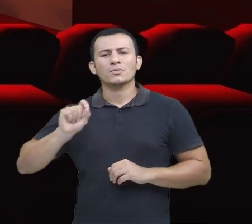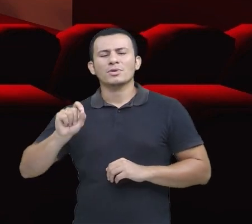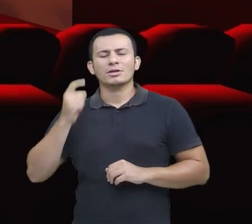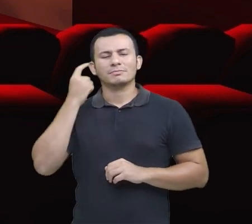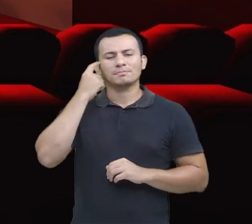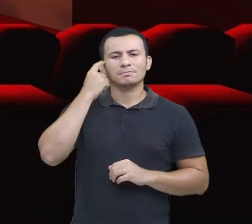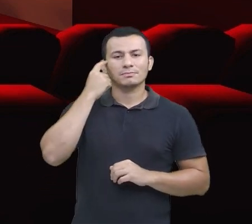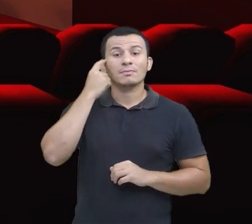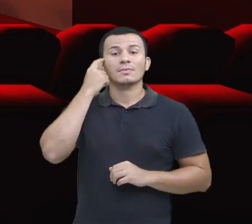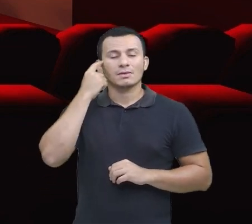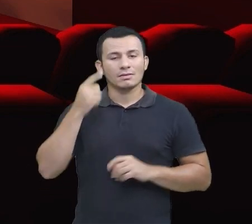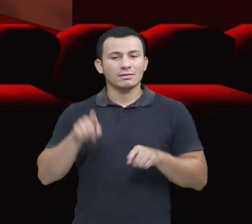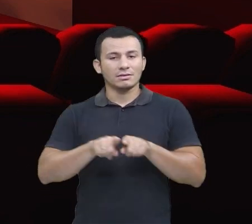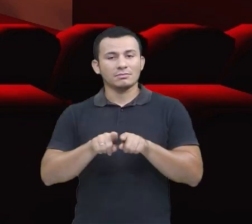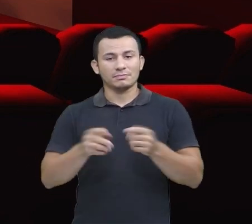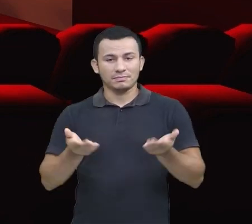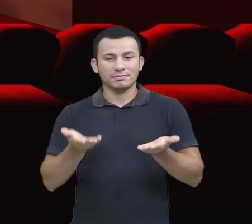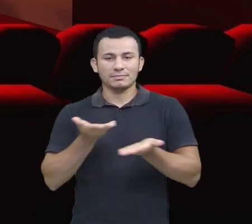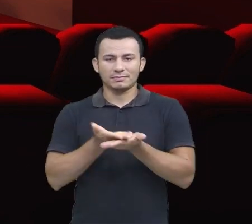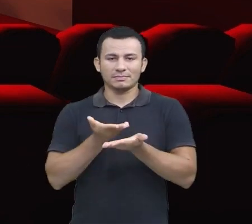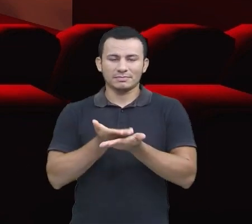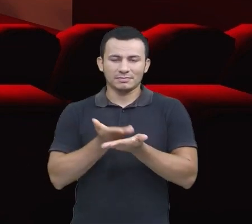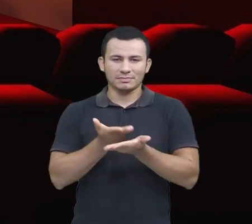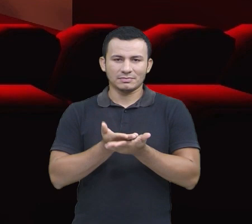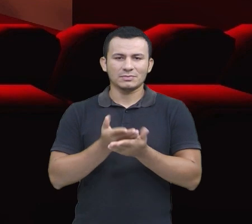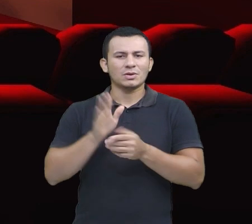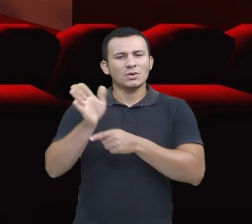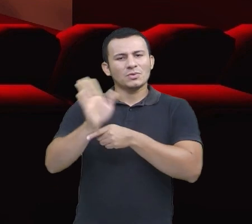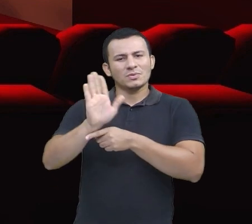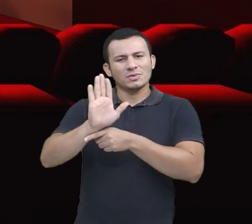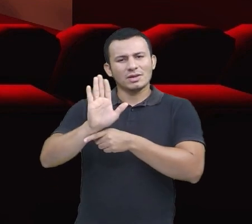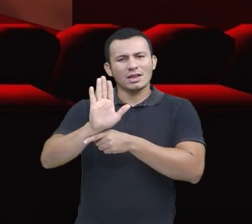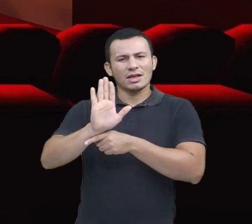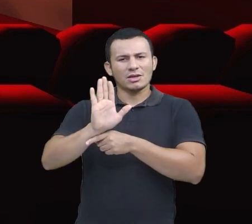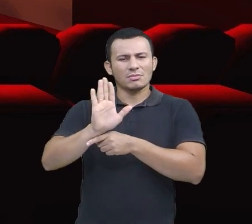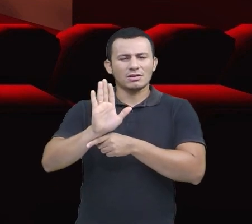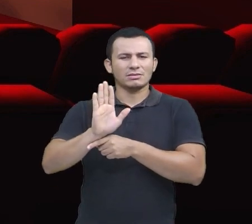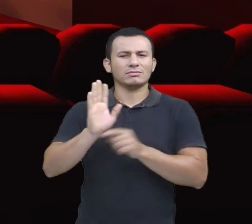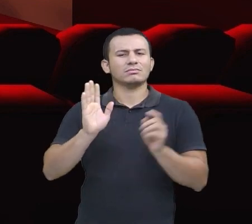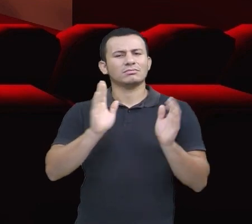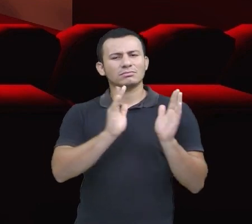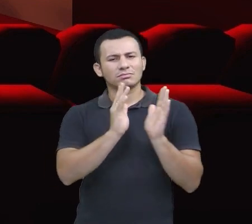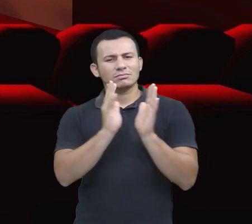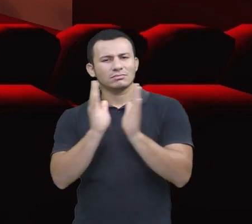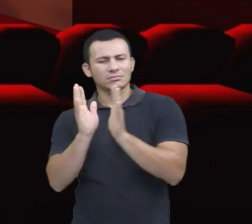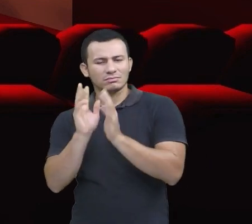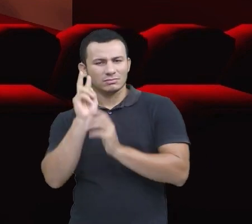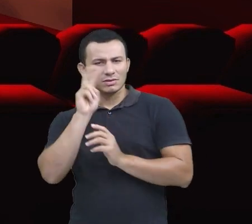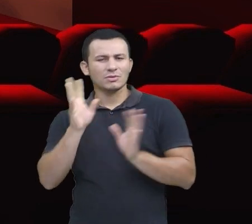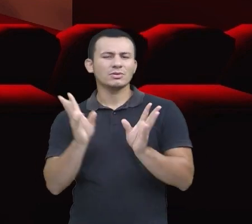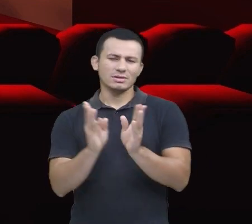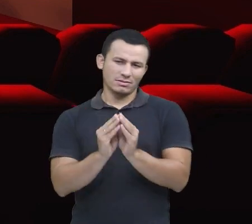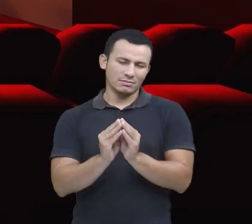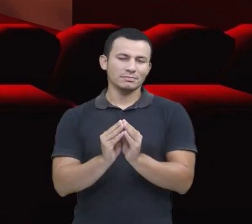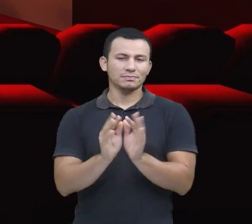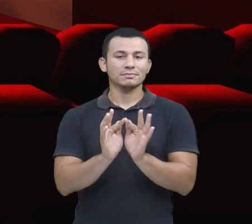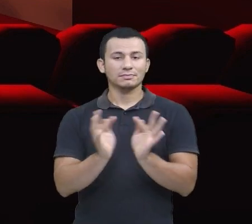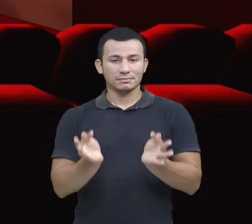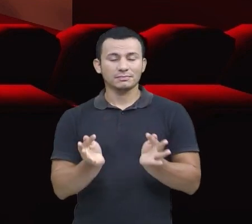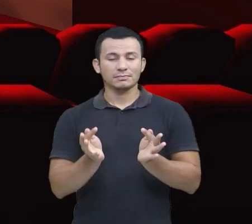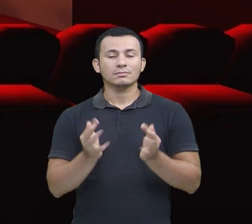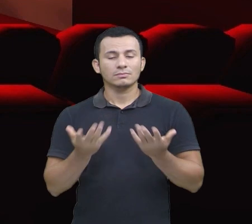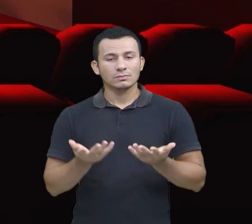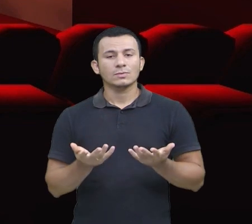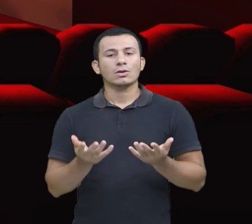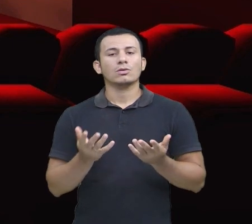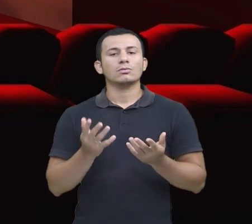Na nossa aula de hoje, nós vimos o curta. O que significou o curta? Vocês perceberam que a maioria